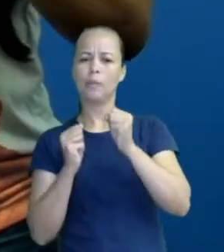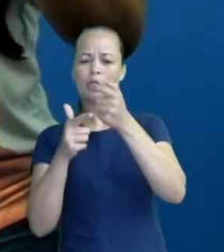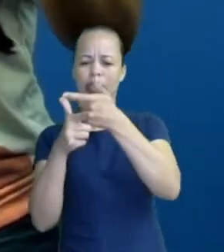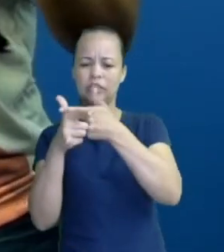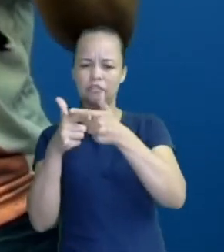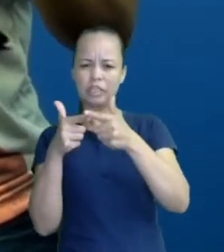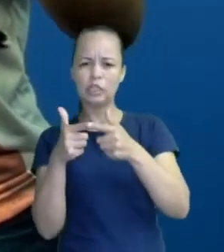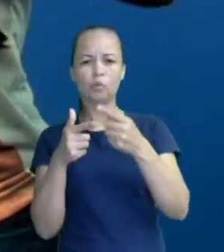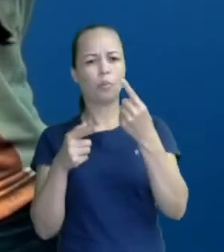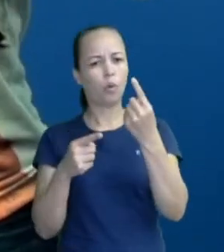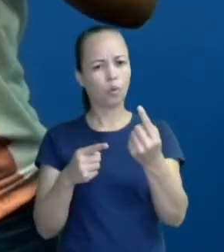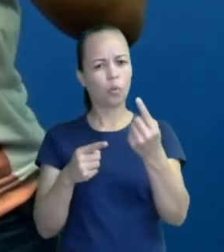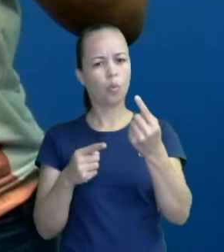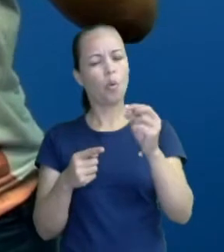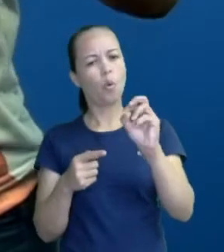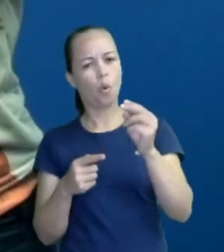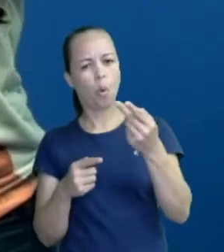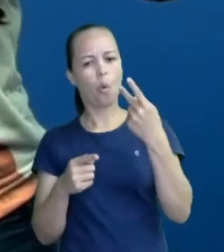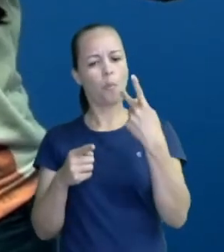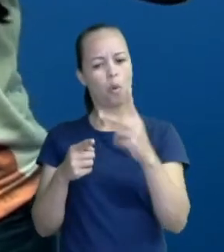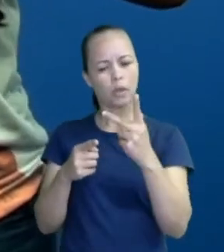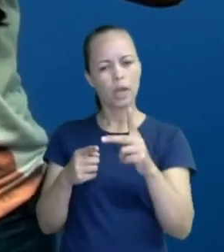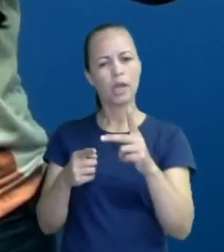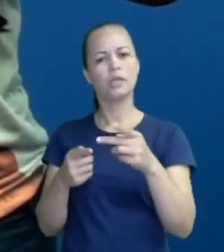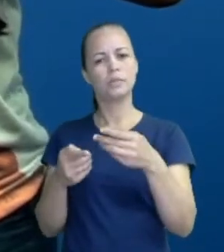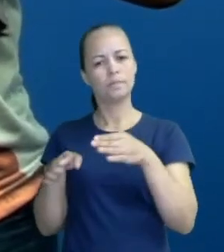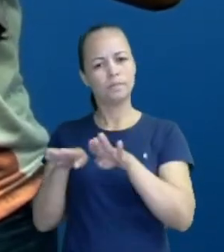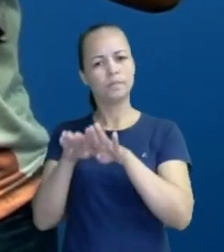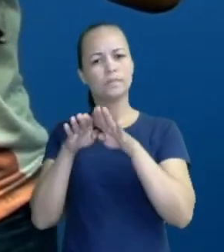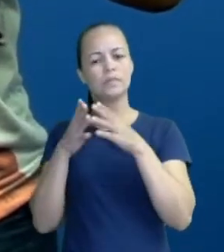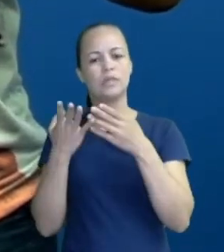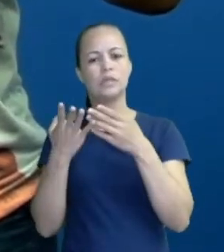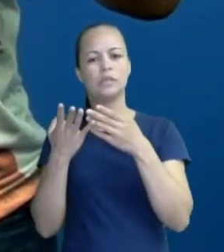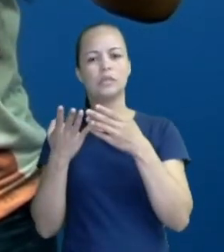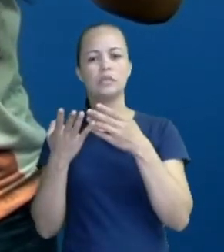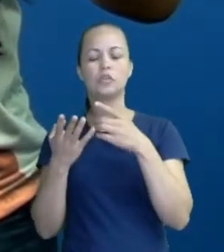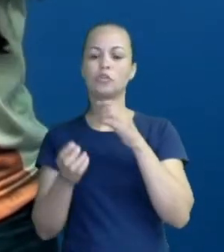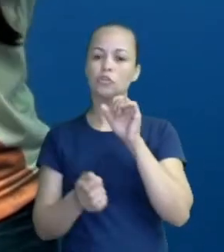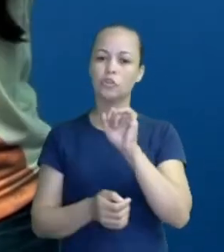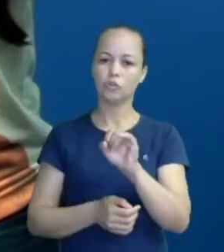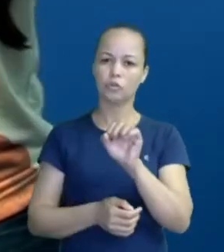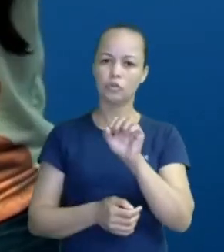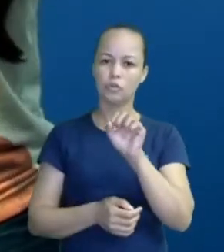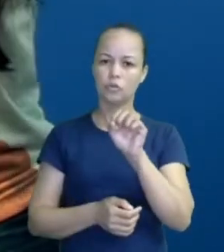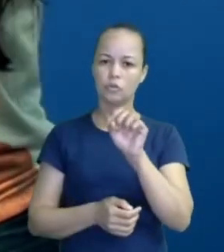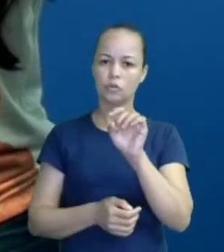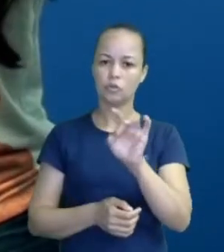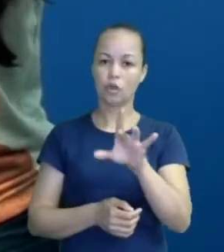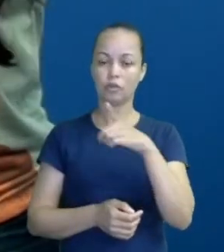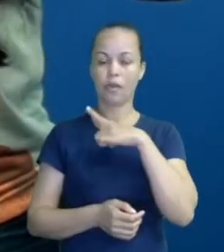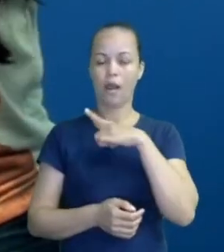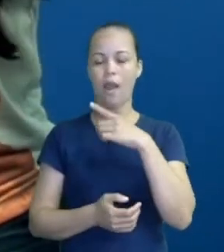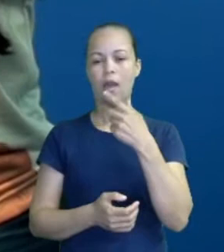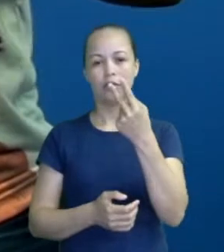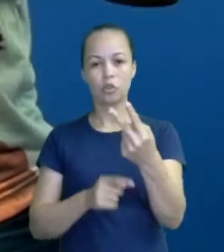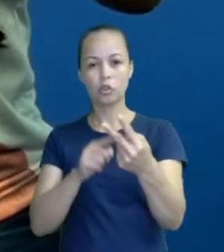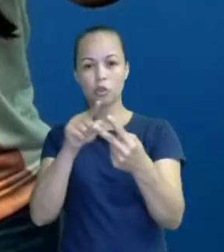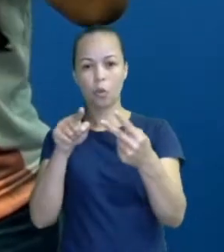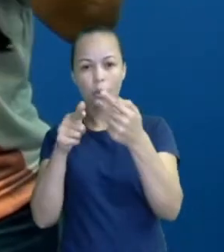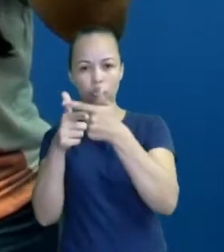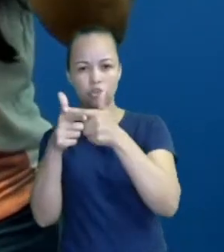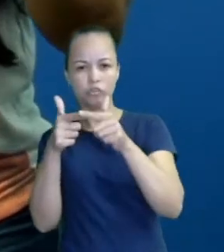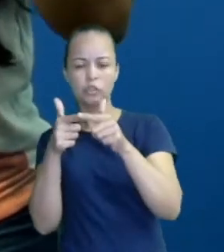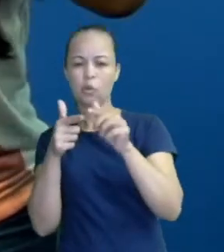por ele mesmo. Ou seja, ele só vai ter 2 divisores, nada mais do que